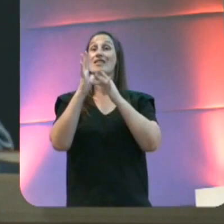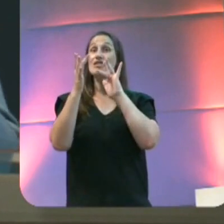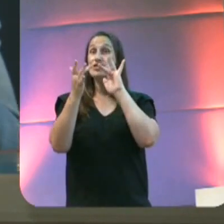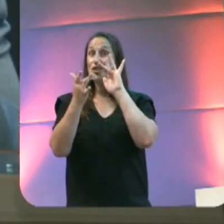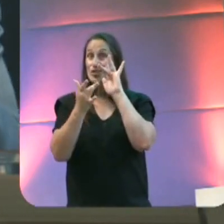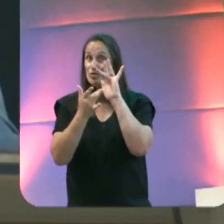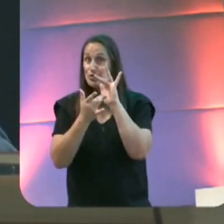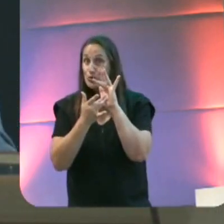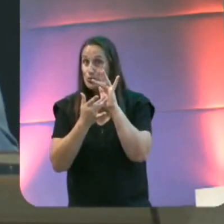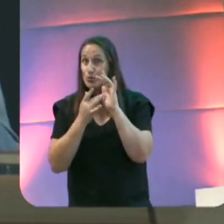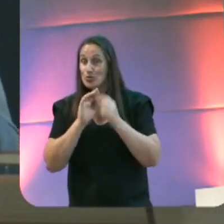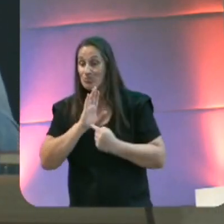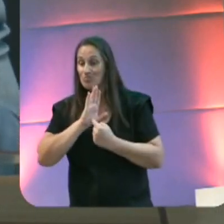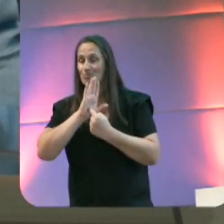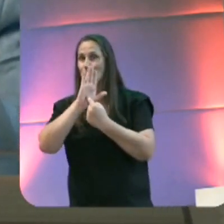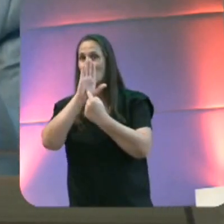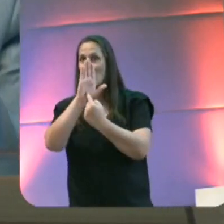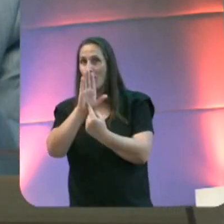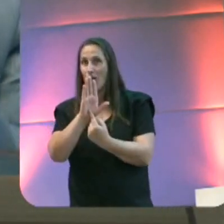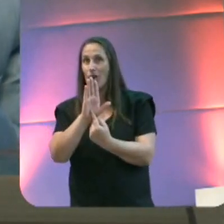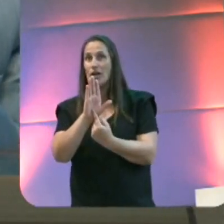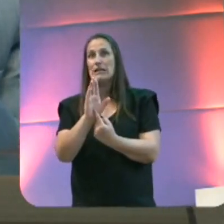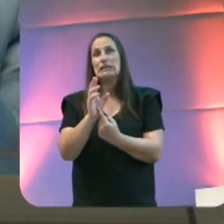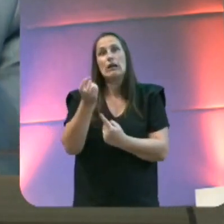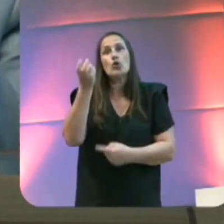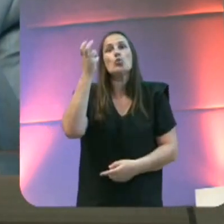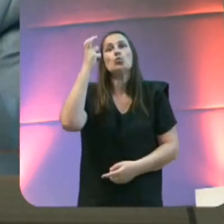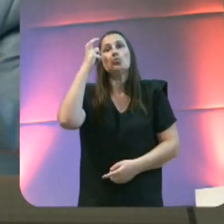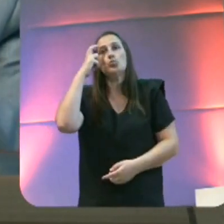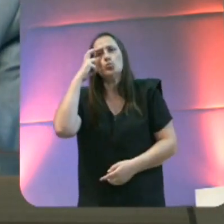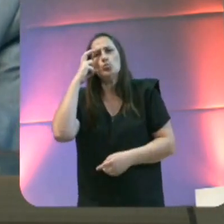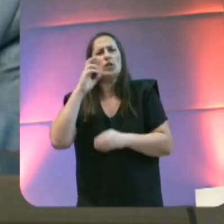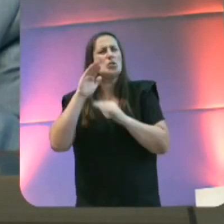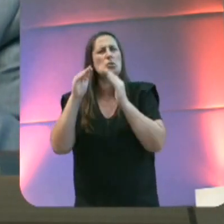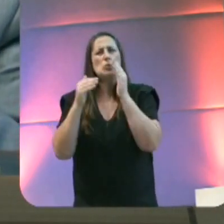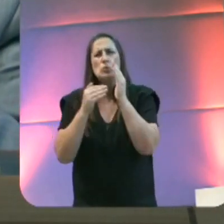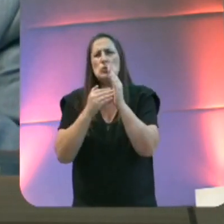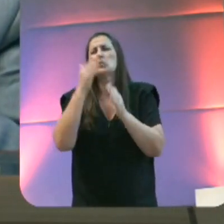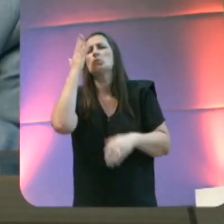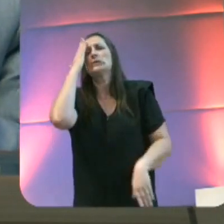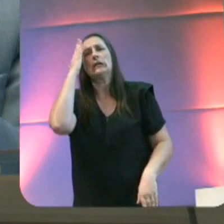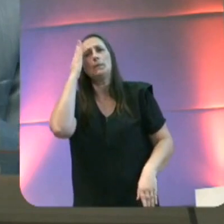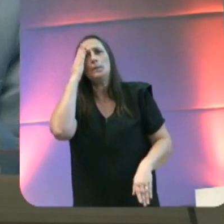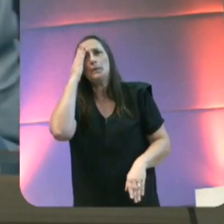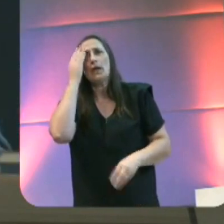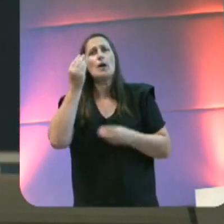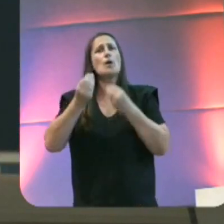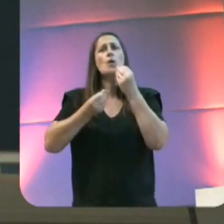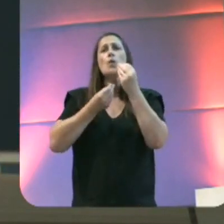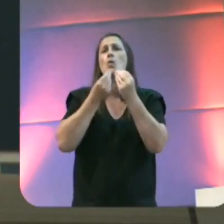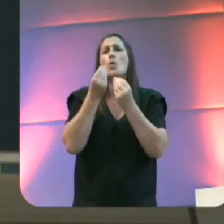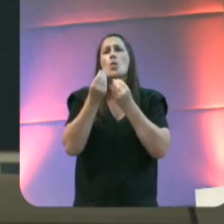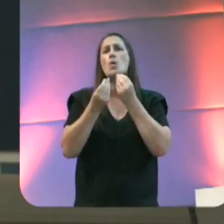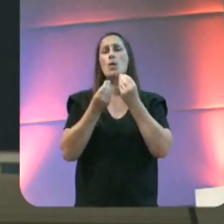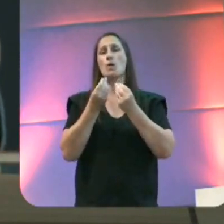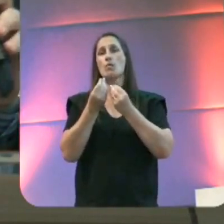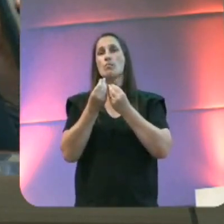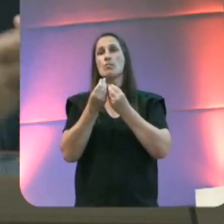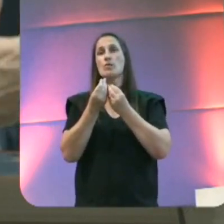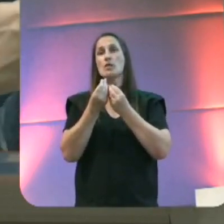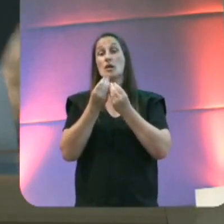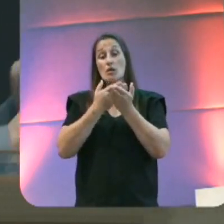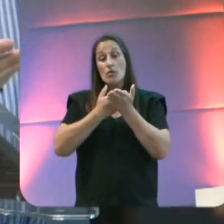tinha tudo a ver com a cultura, que todo mundo entendia, que todo mundo sabia qual era o papel de cada um, e